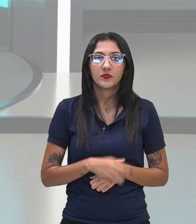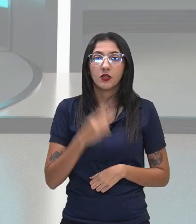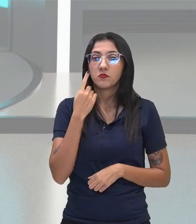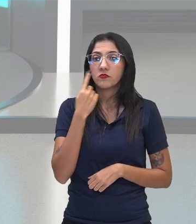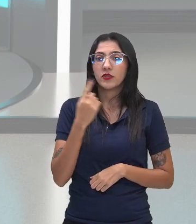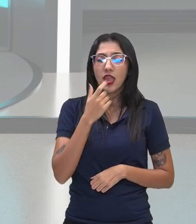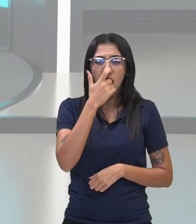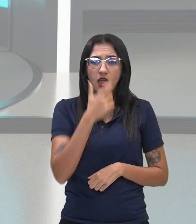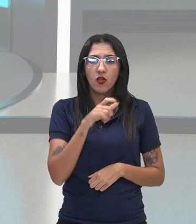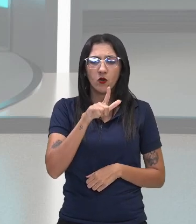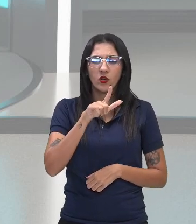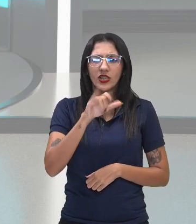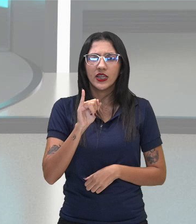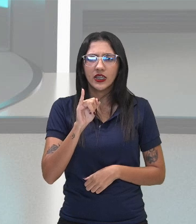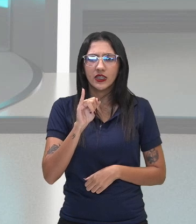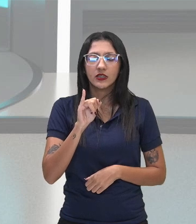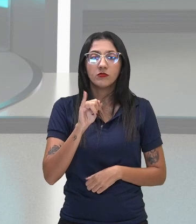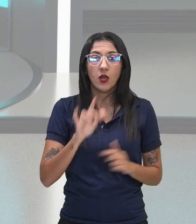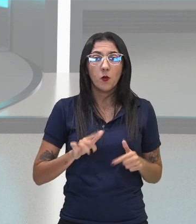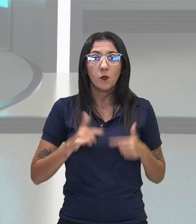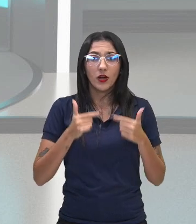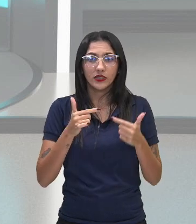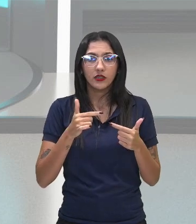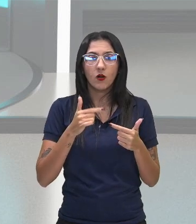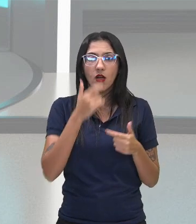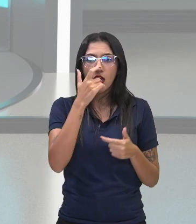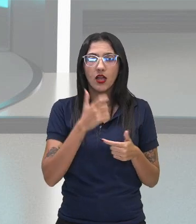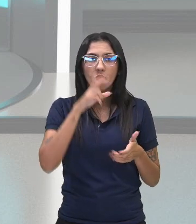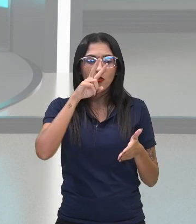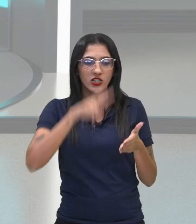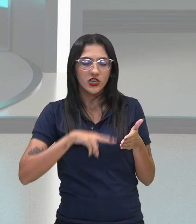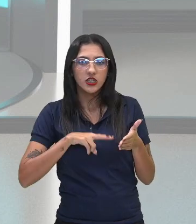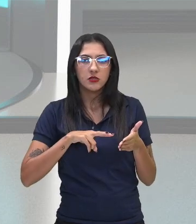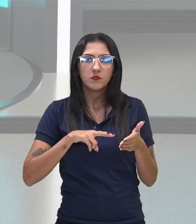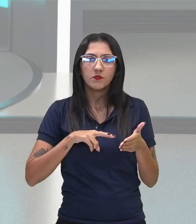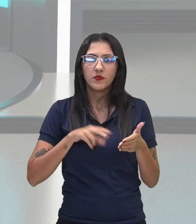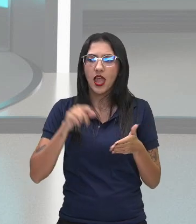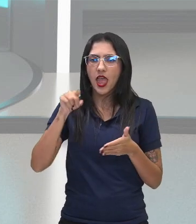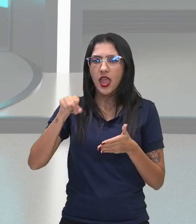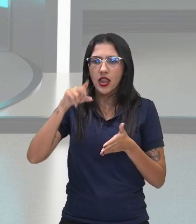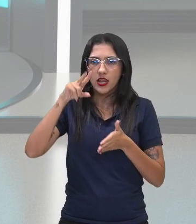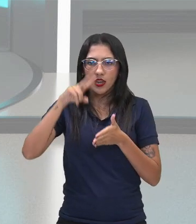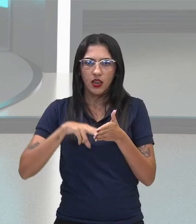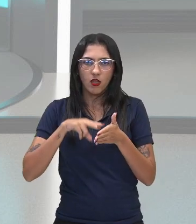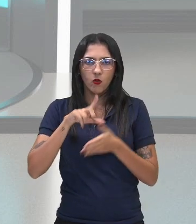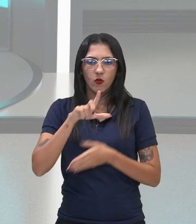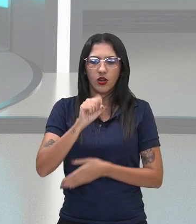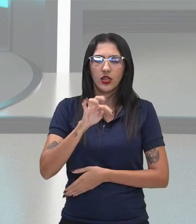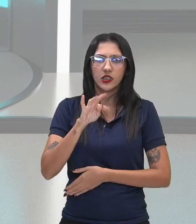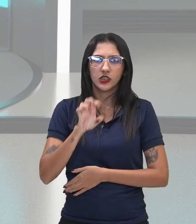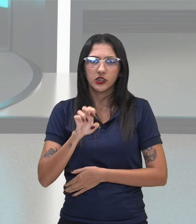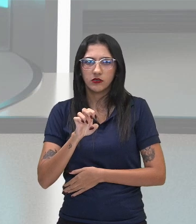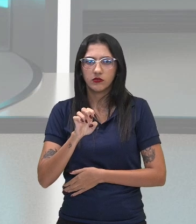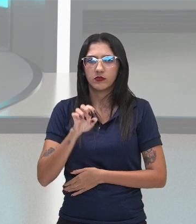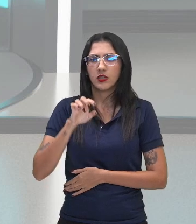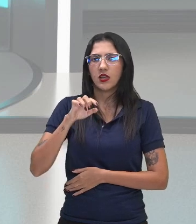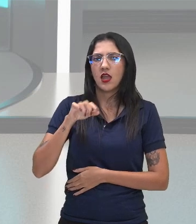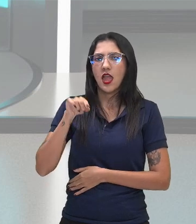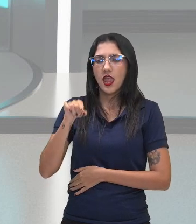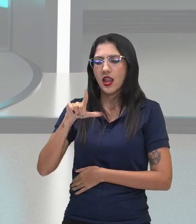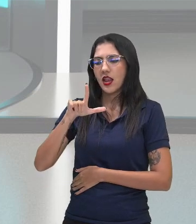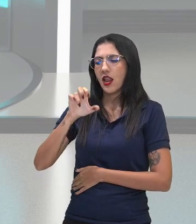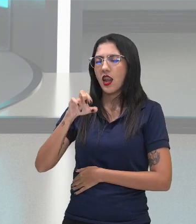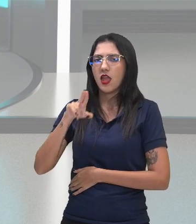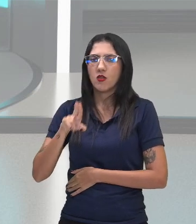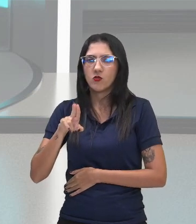que começou e terminou. Eu li, tu leste, ele leu. Nós lemos, vós lestes,